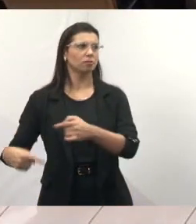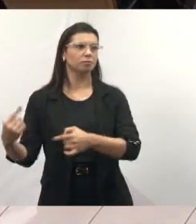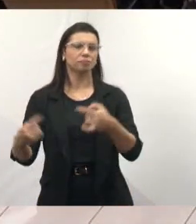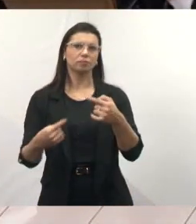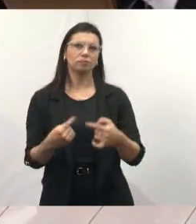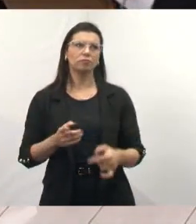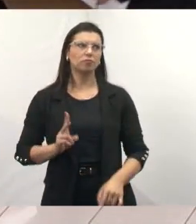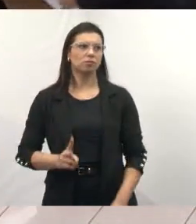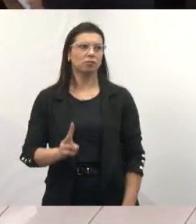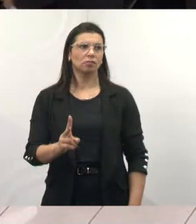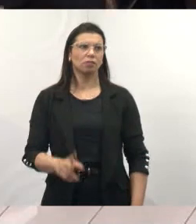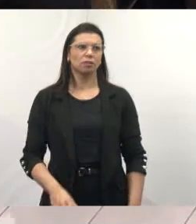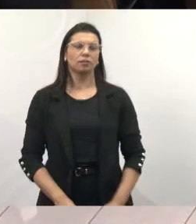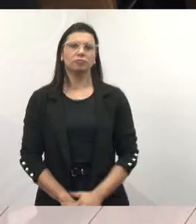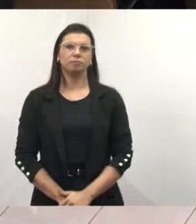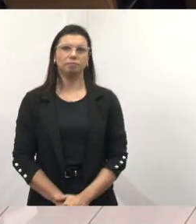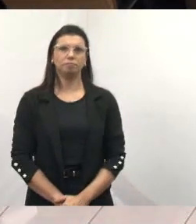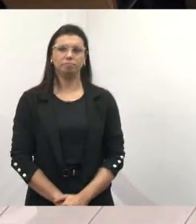discussão.